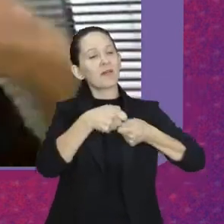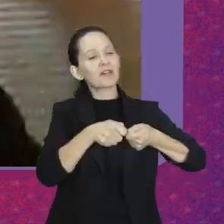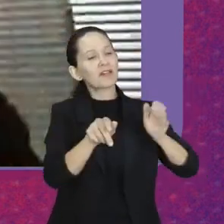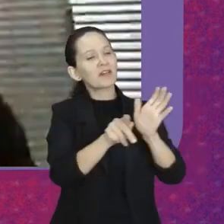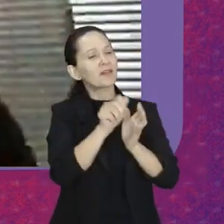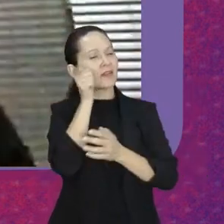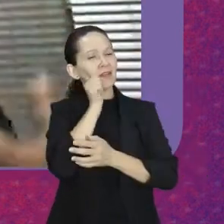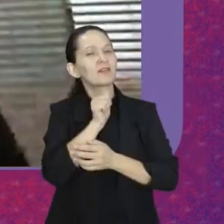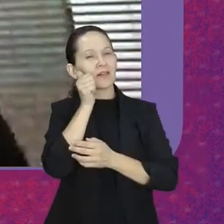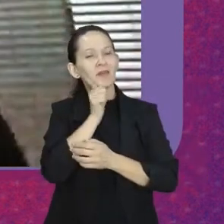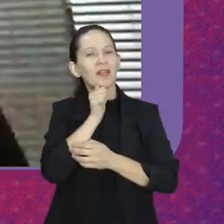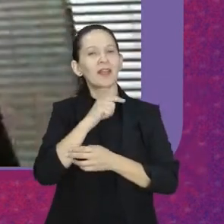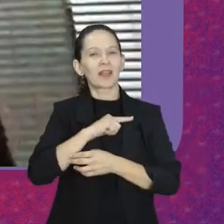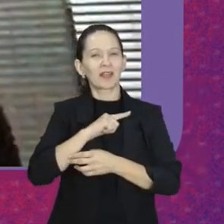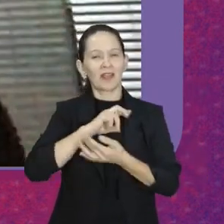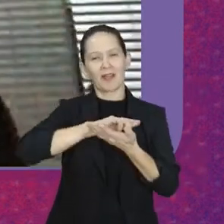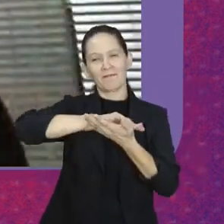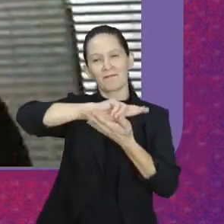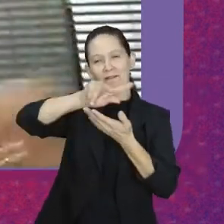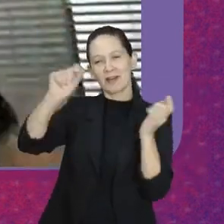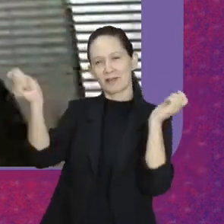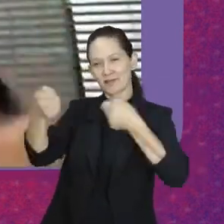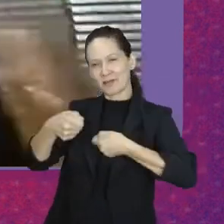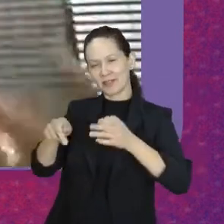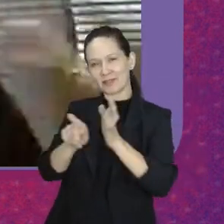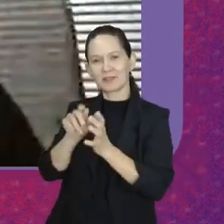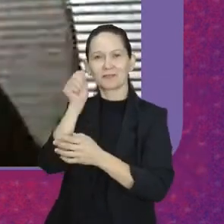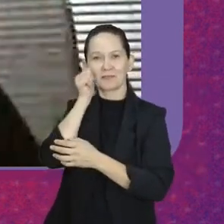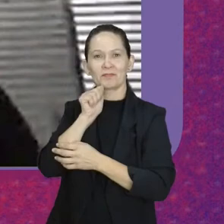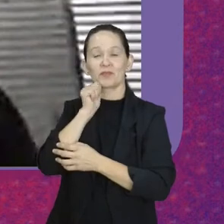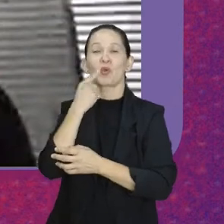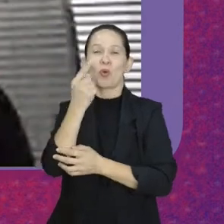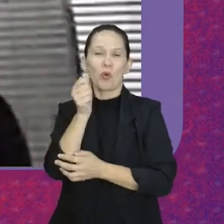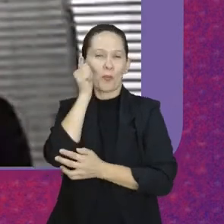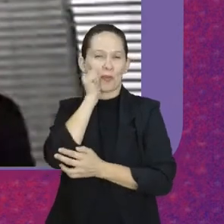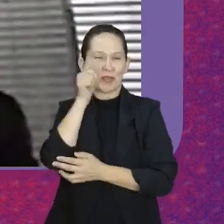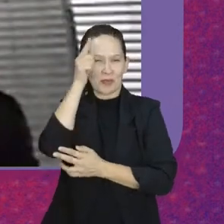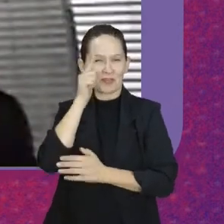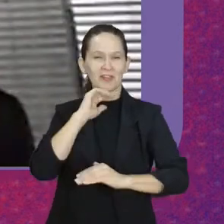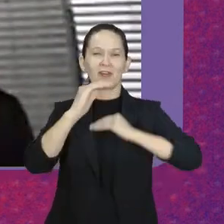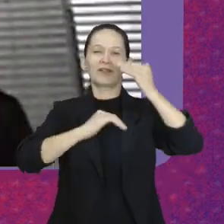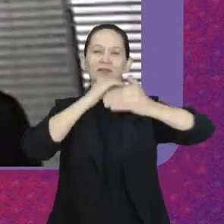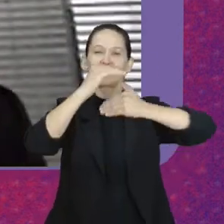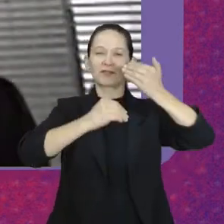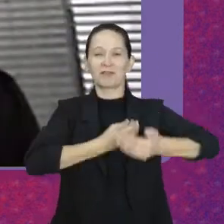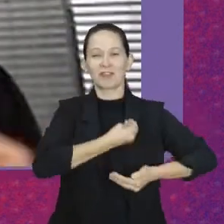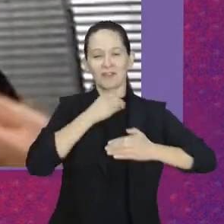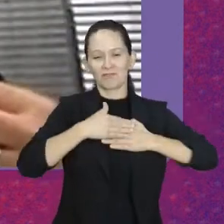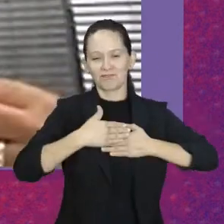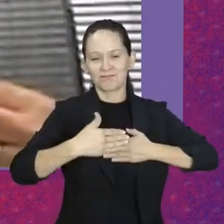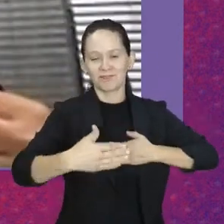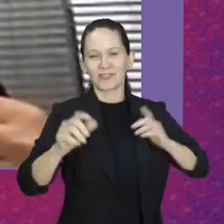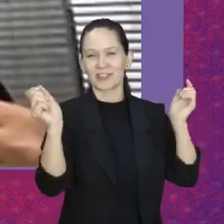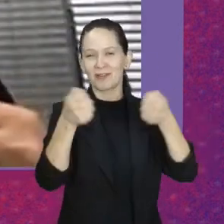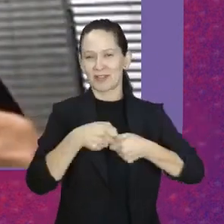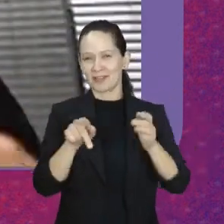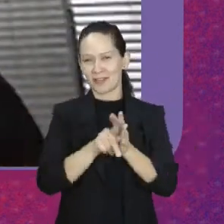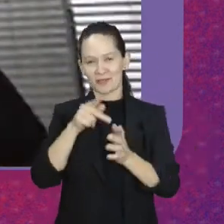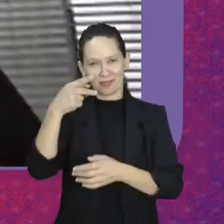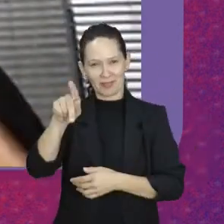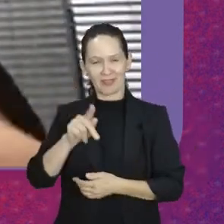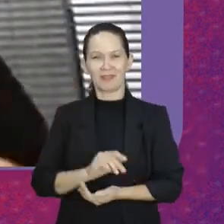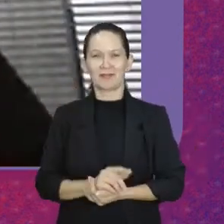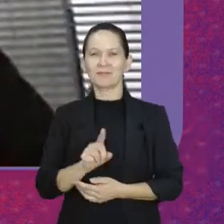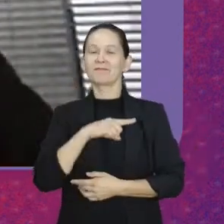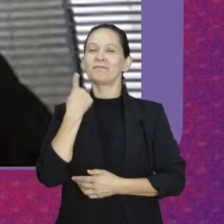as qualificações e capacidades todas, competências todas que uma mulher desenvolve ao longo da vida. Então,